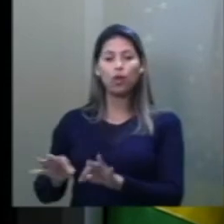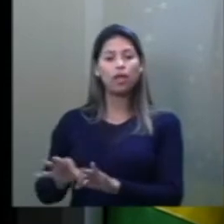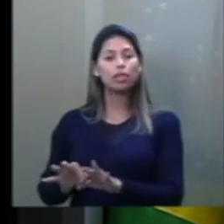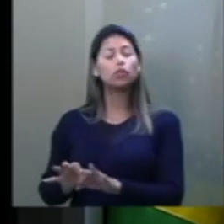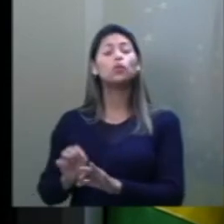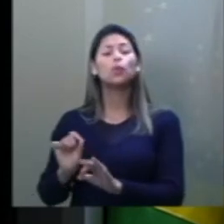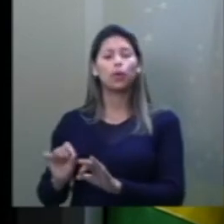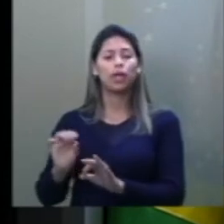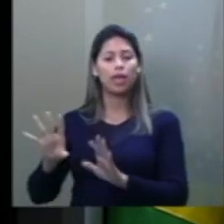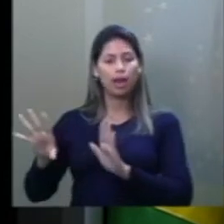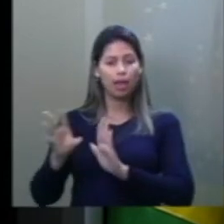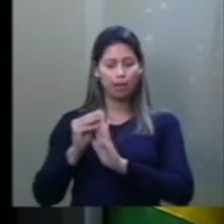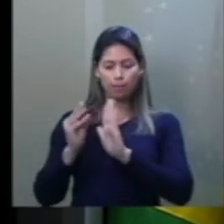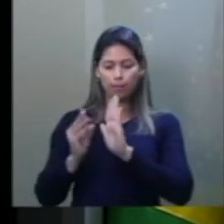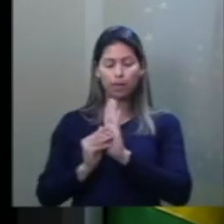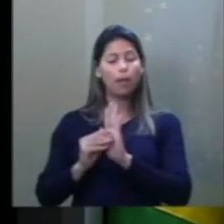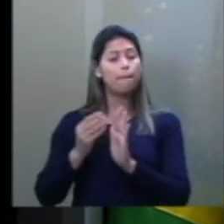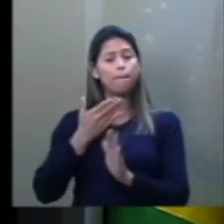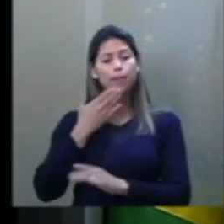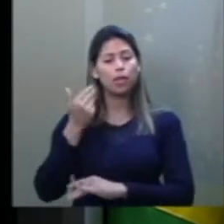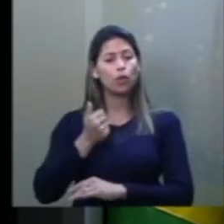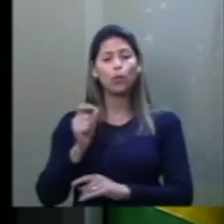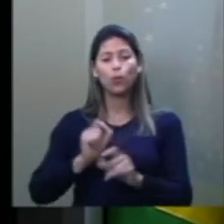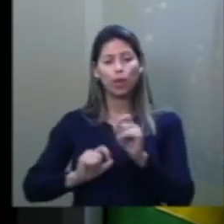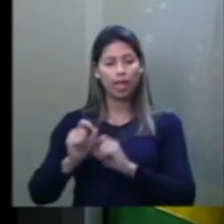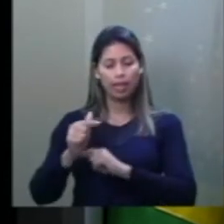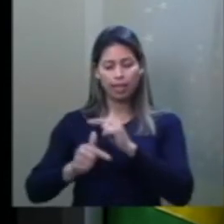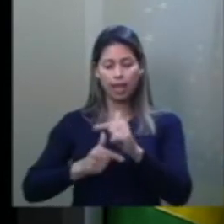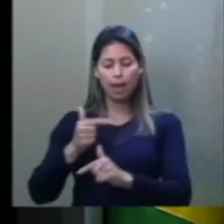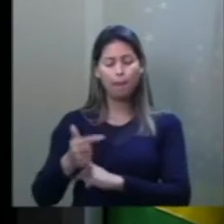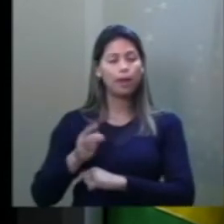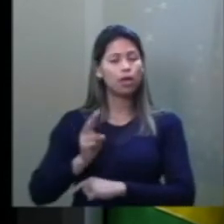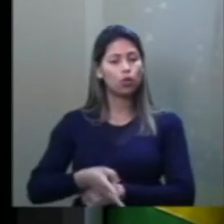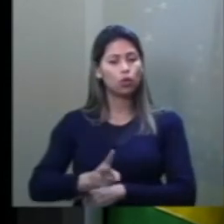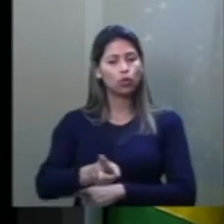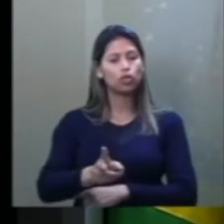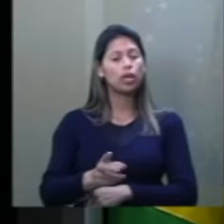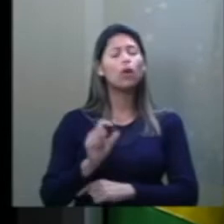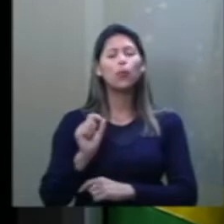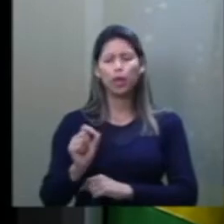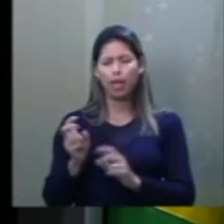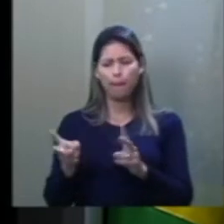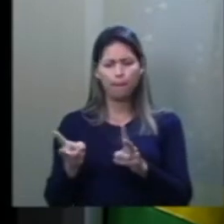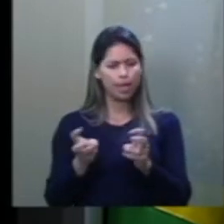mais essa ação ainda neste mandato, pois, como se percebe,